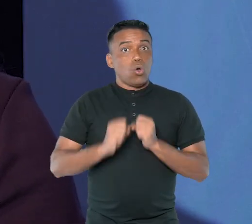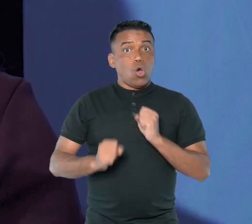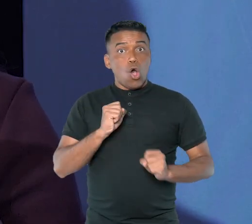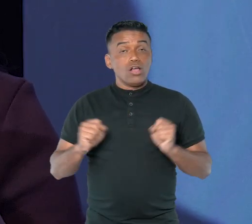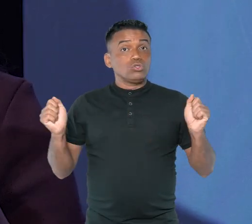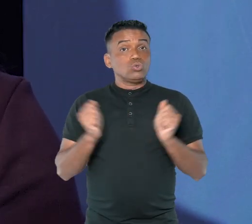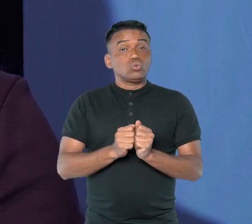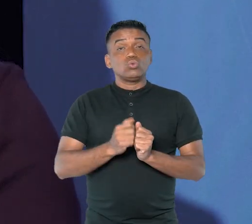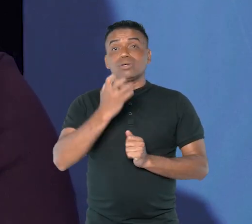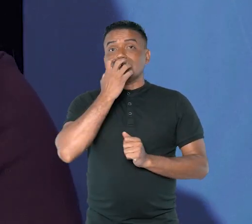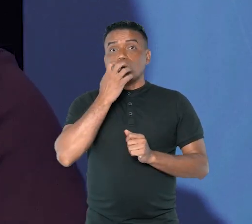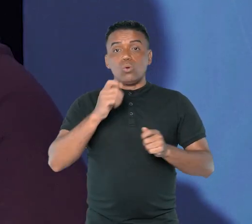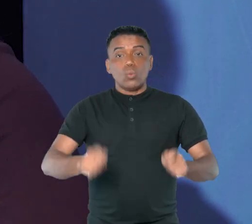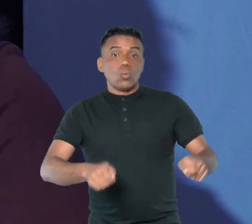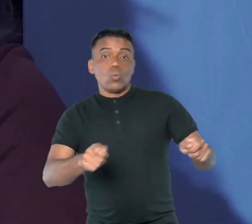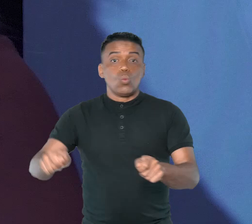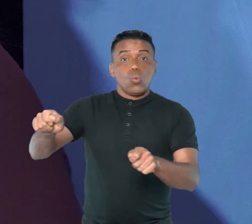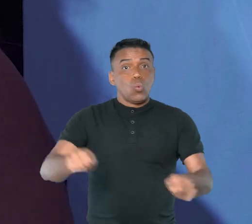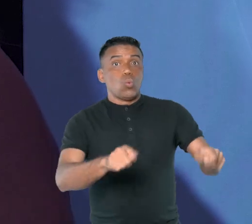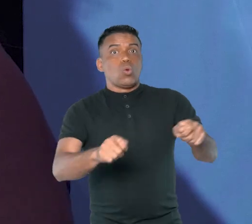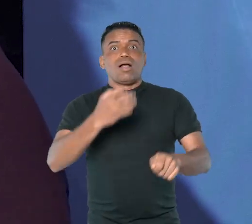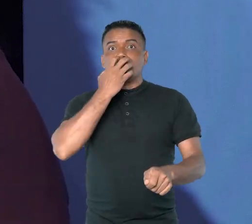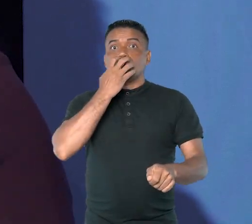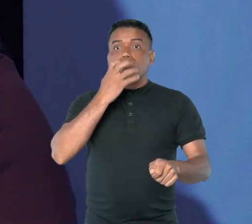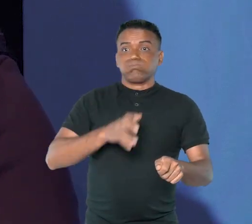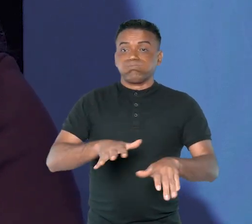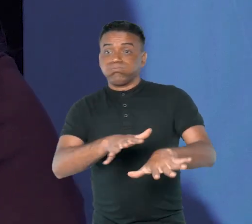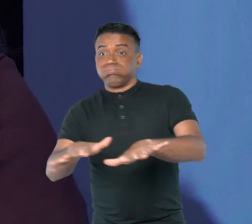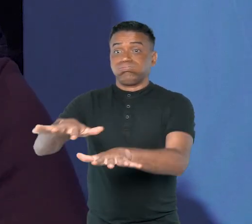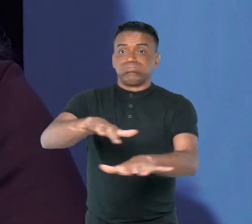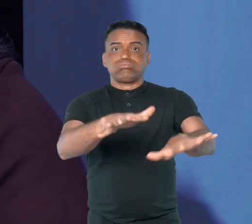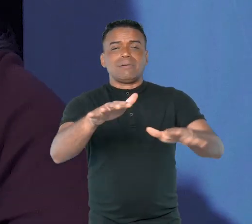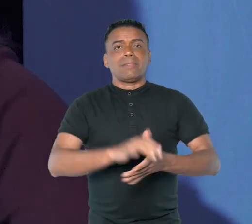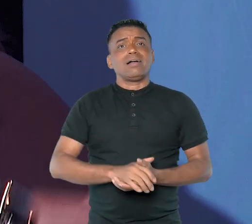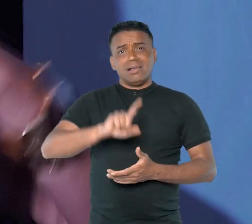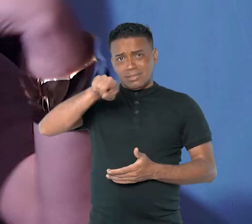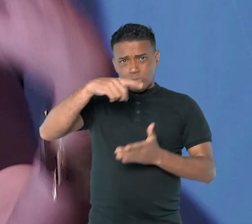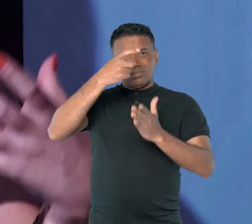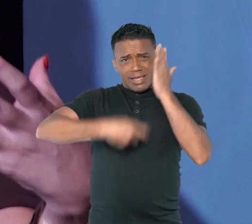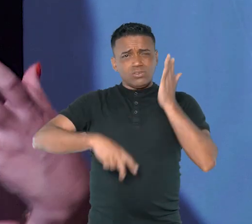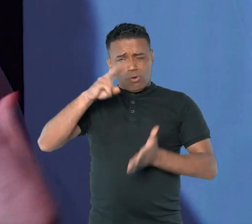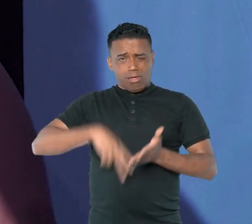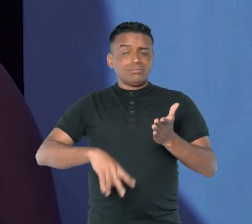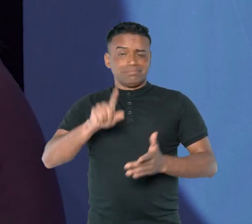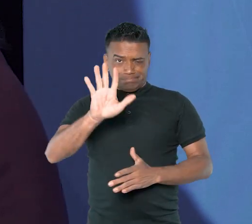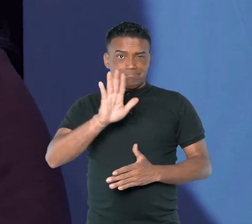texto. Depois eu vou ler um pedacinho para vocês, se você deixar. Pode, se tiver tempo. E eu acho que